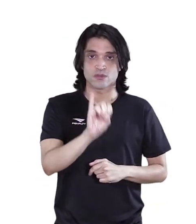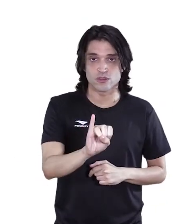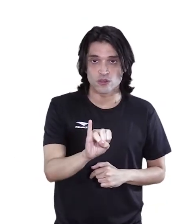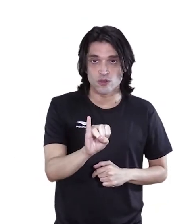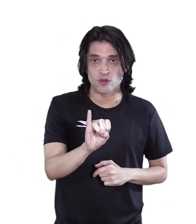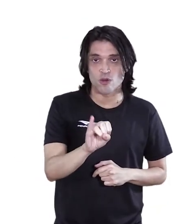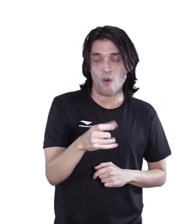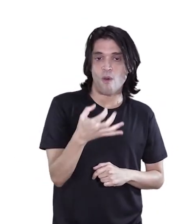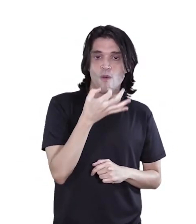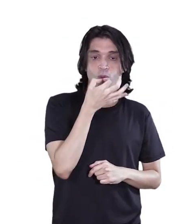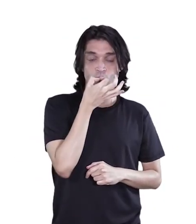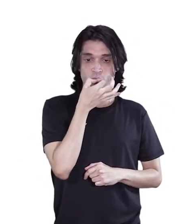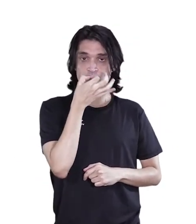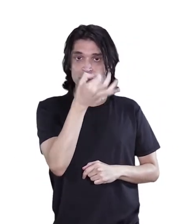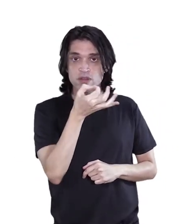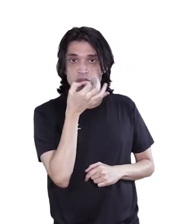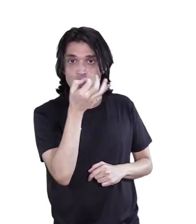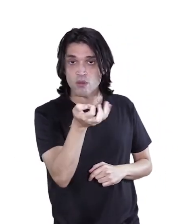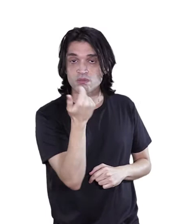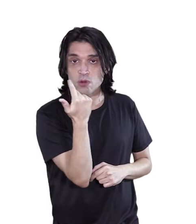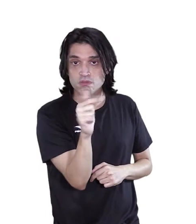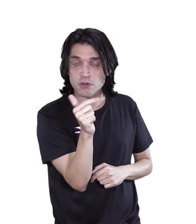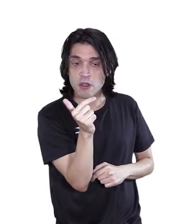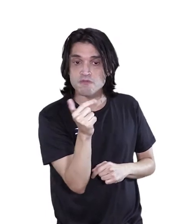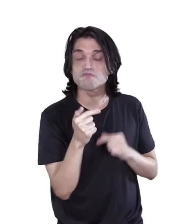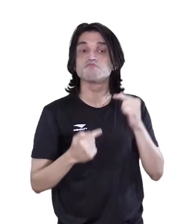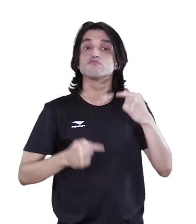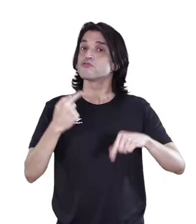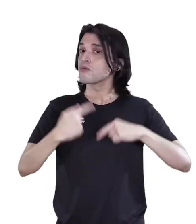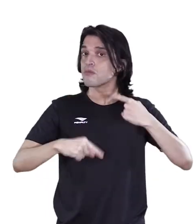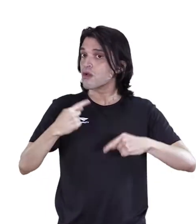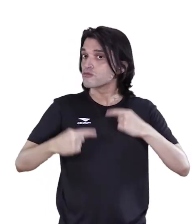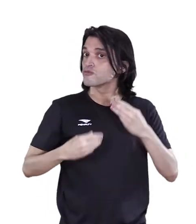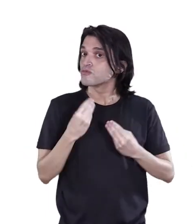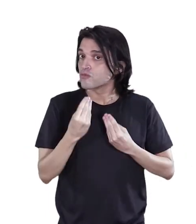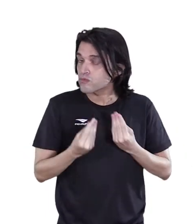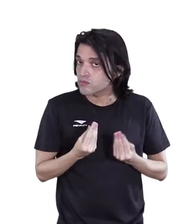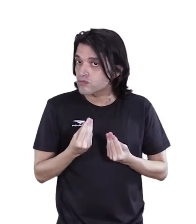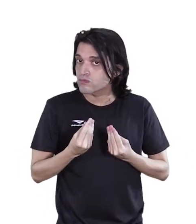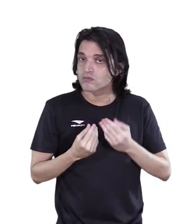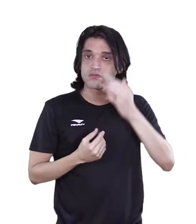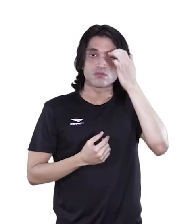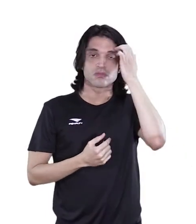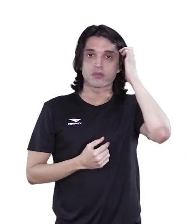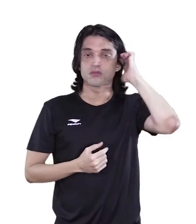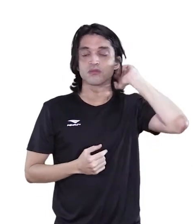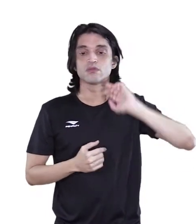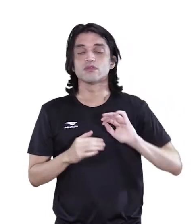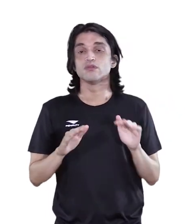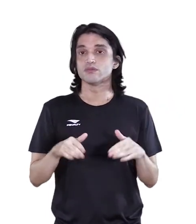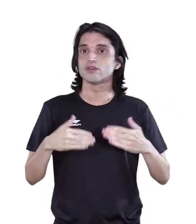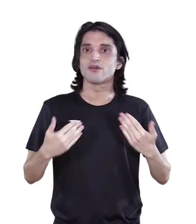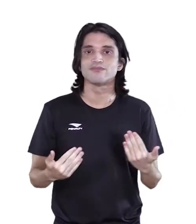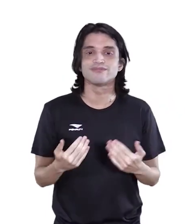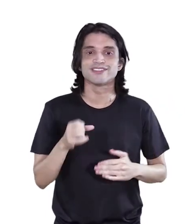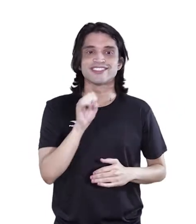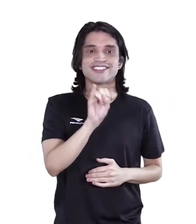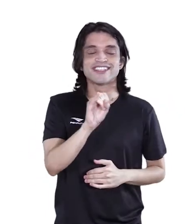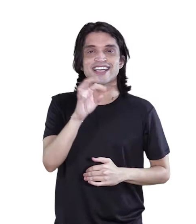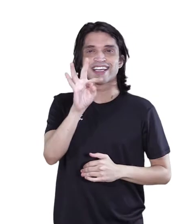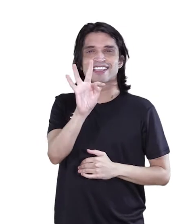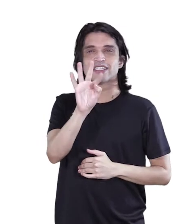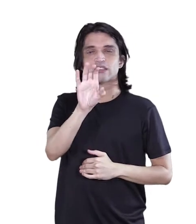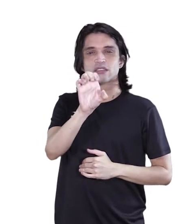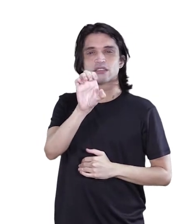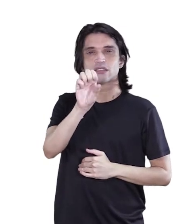determinado assunto, você não participa ativamente dele. Portanto, se você não elaborou uma tese, você não